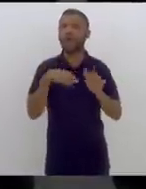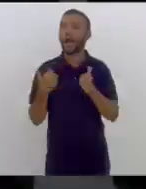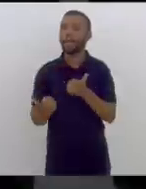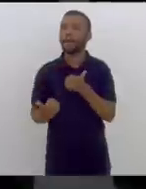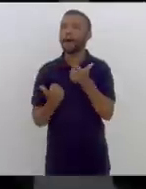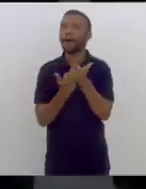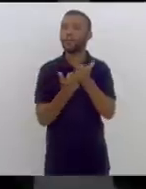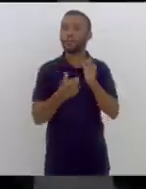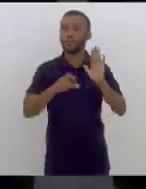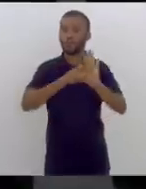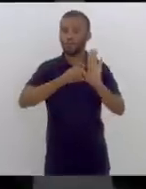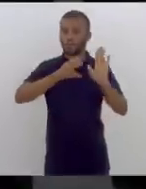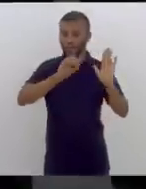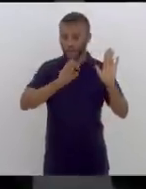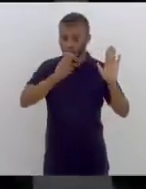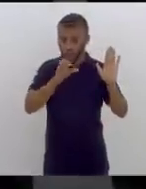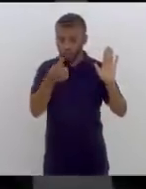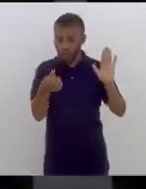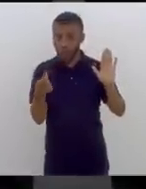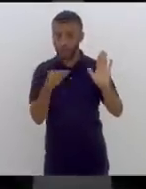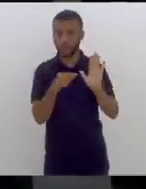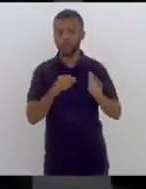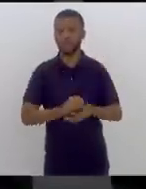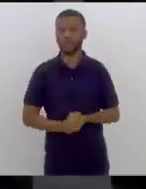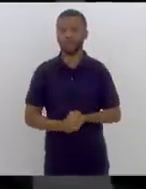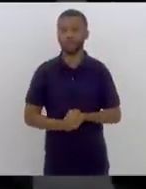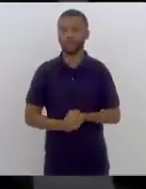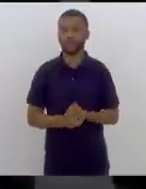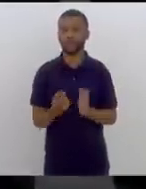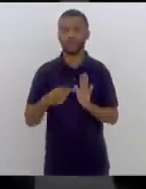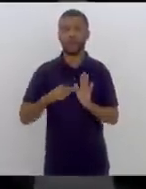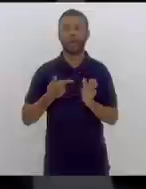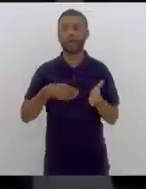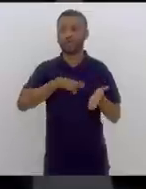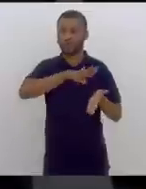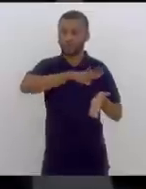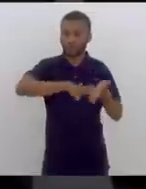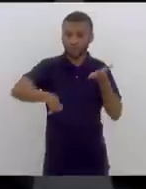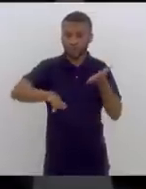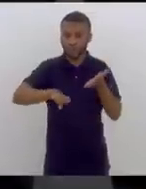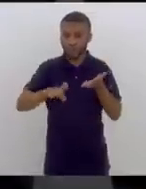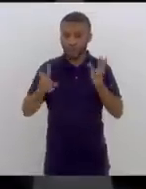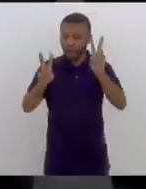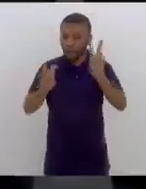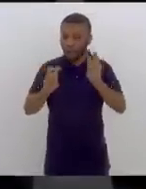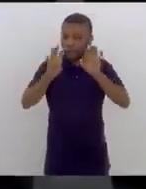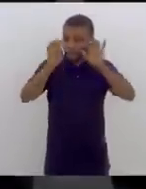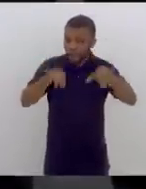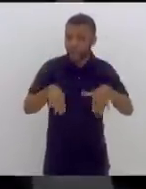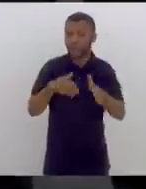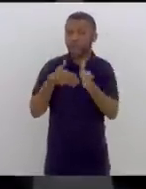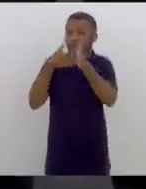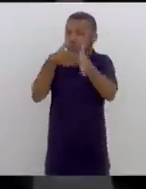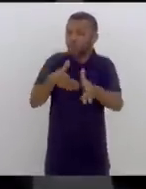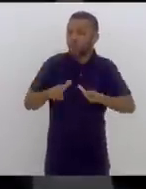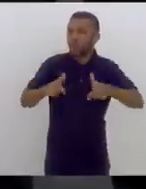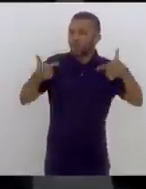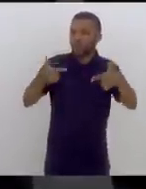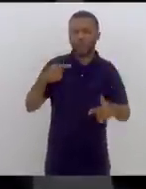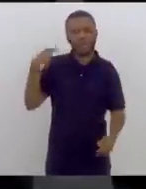na súmula 056 aí bota embaixo exclui a bunda disciplina ele é maluco